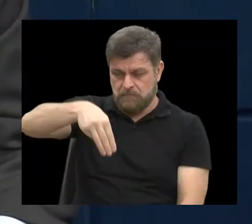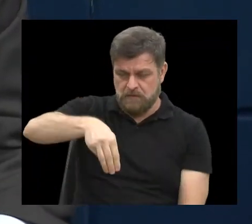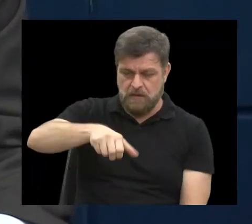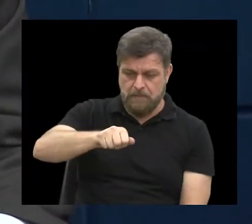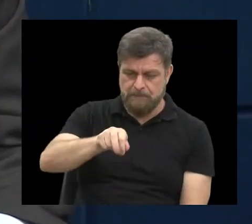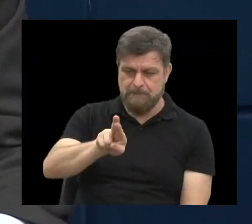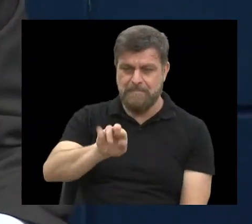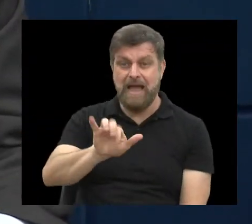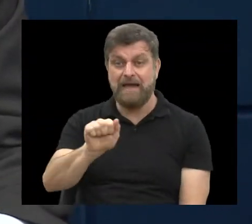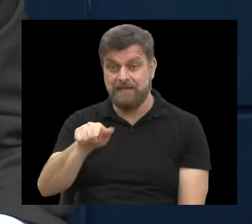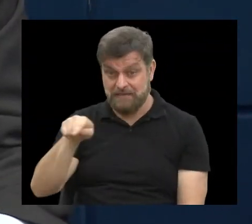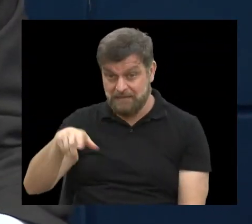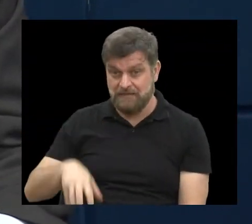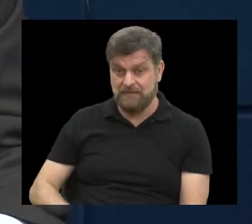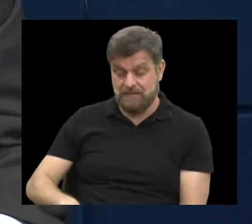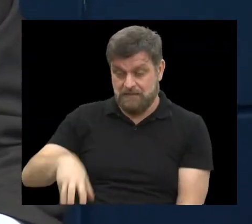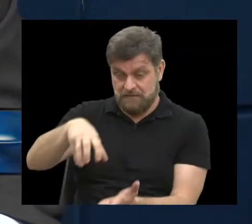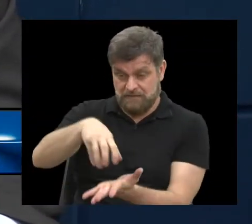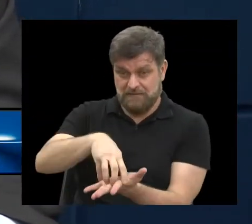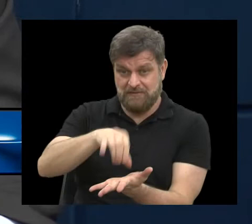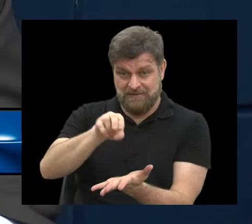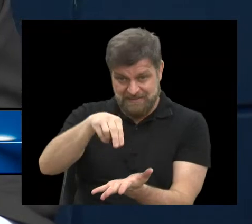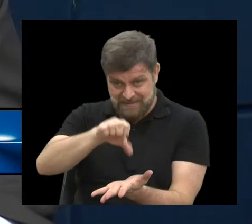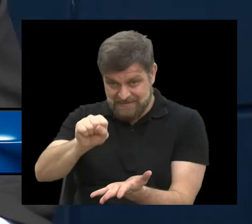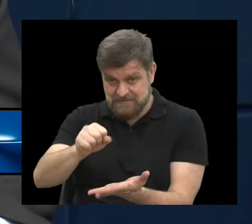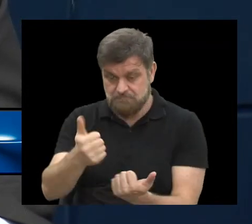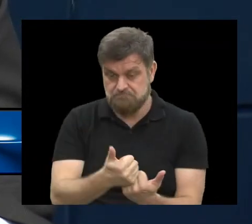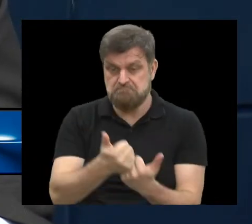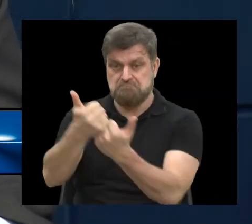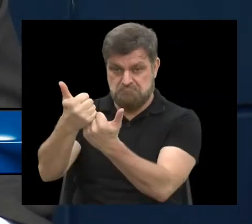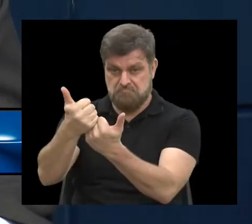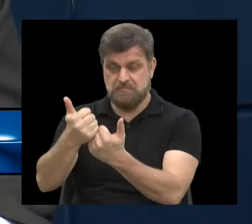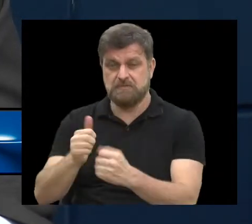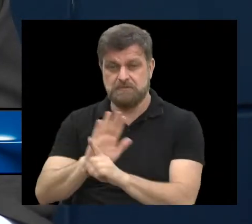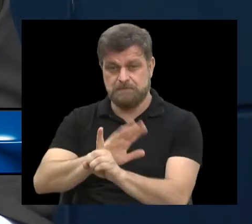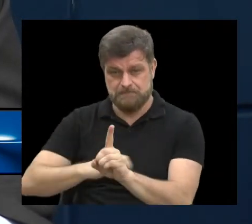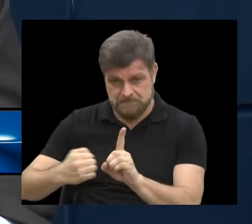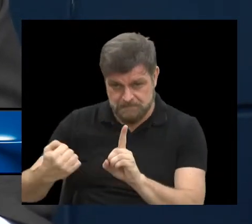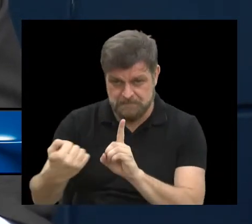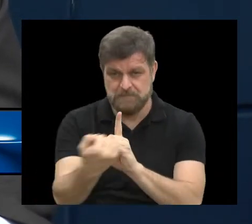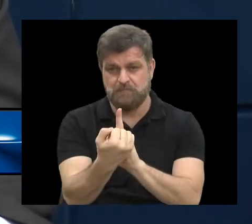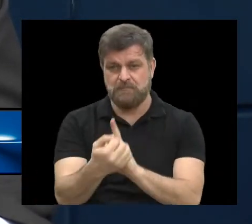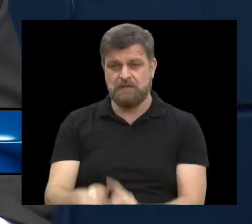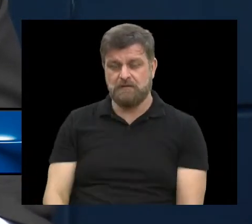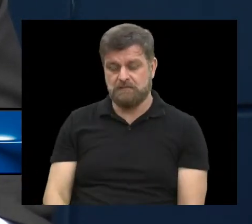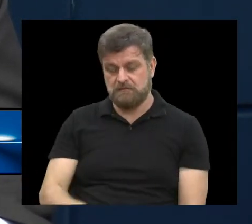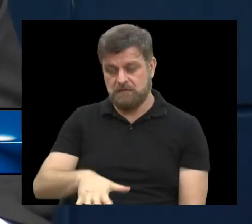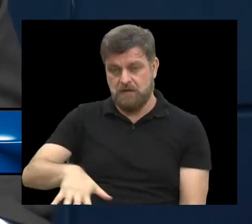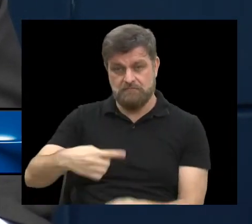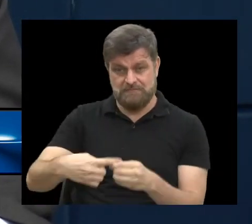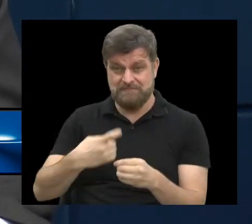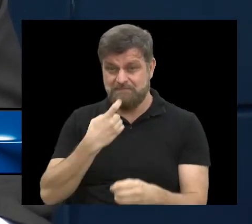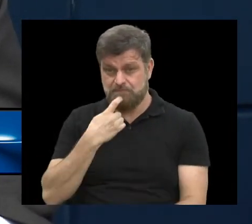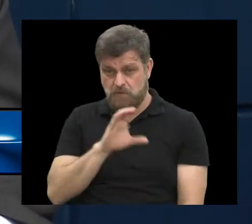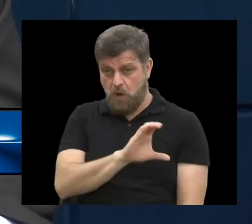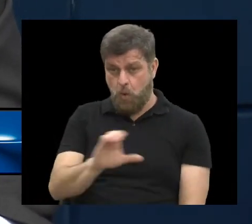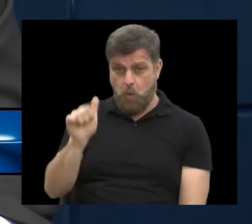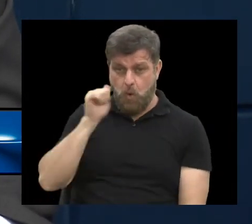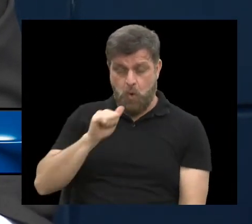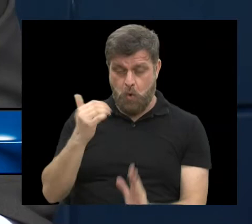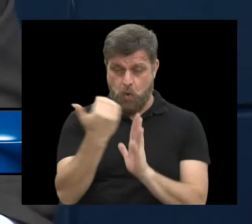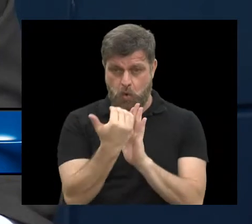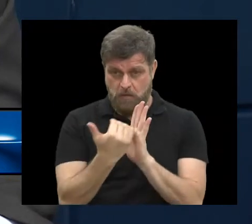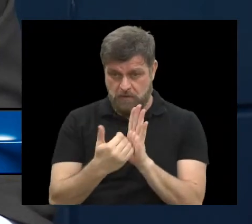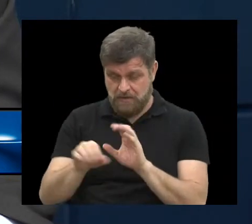social, assessora técnica de serviço social do INSS da região de Campinas, coordenadora do Programa de